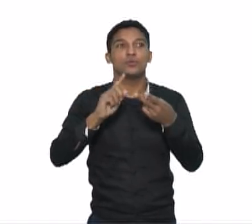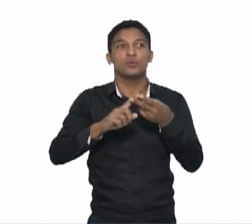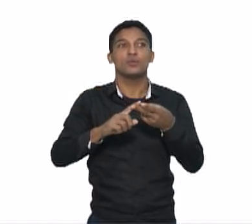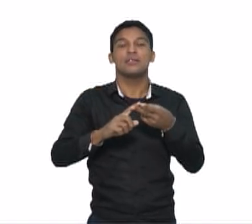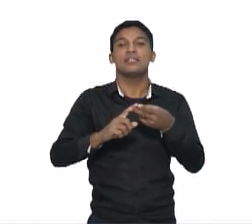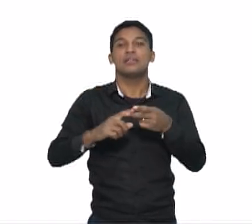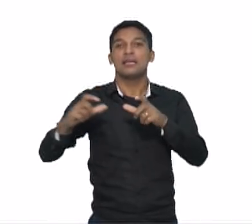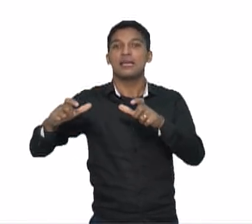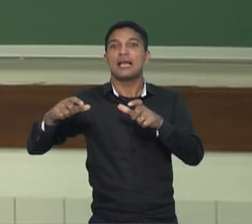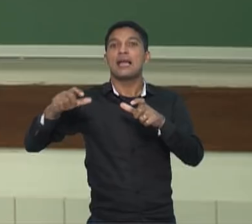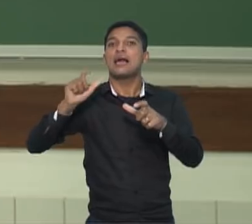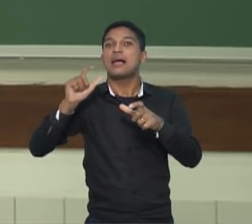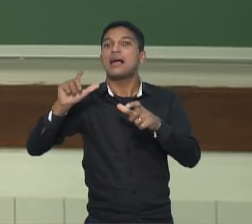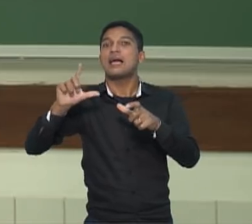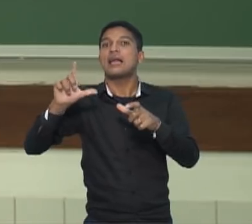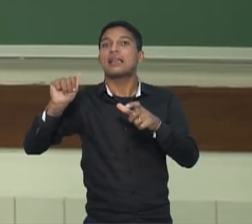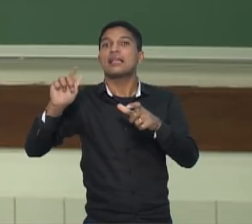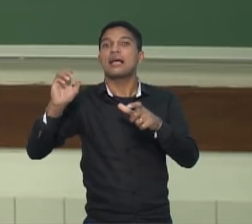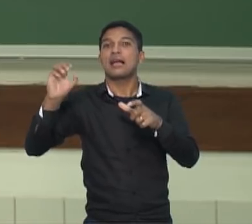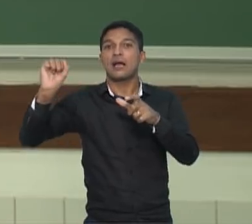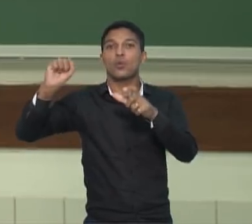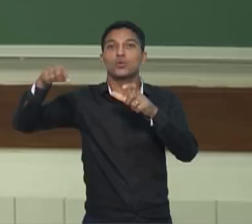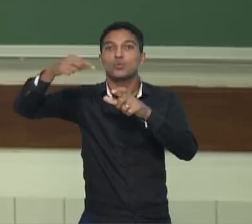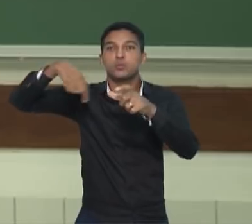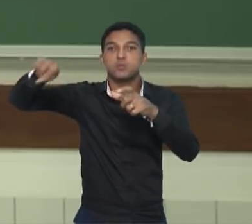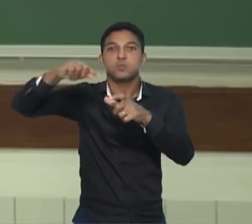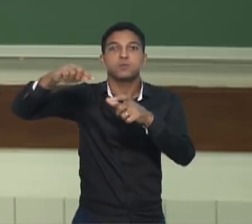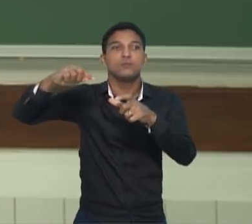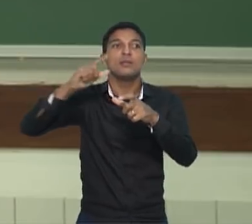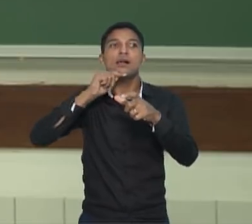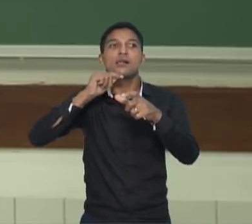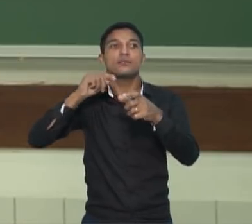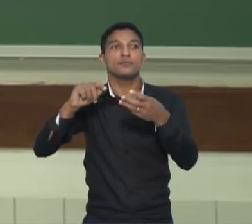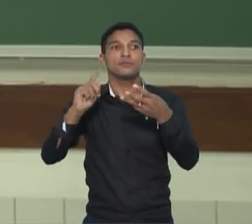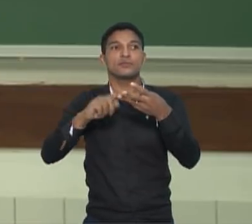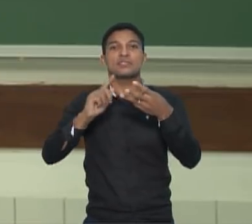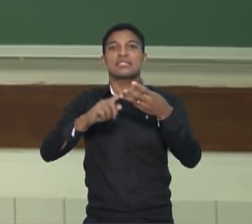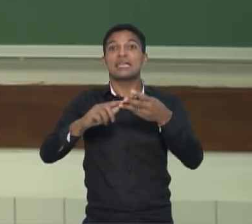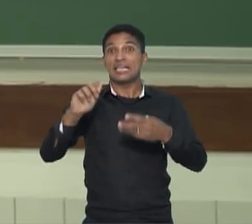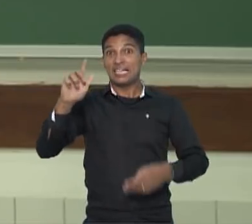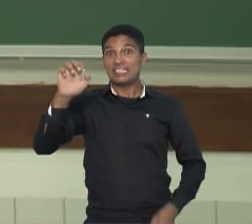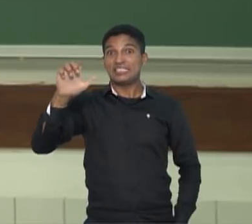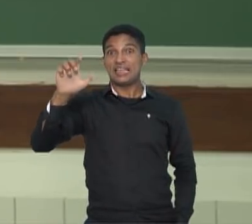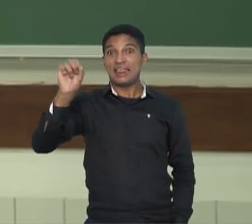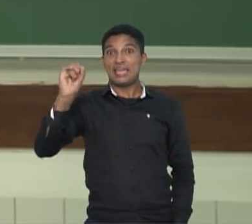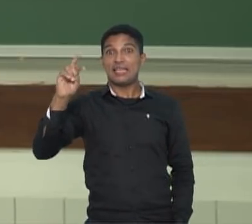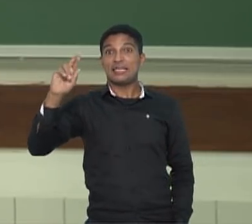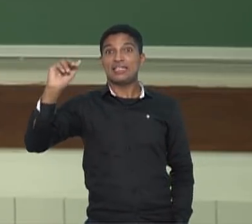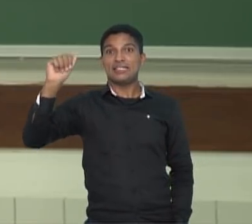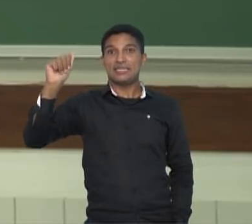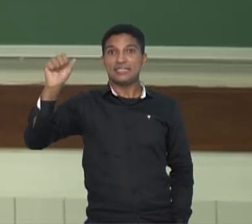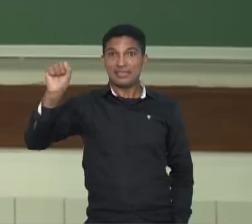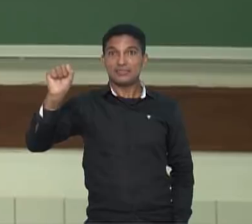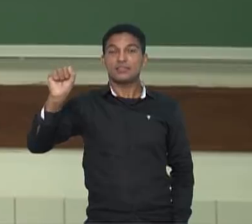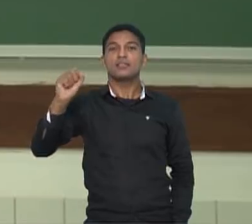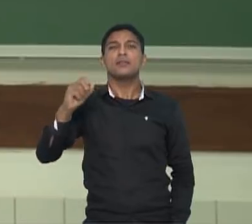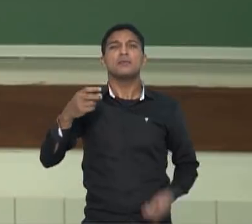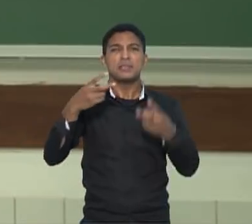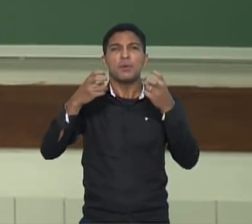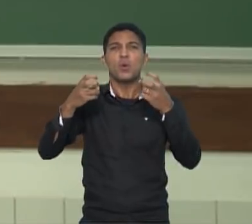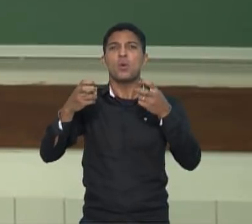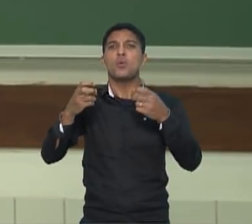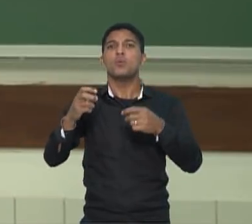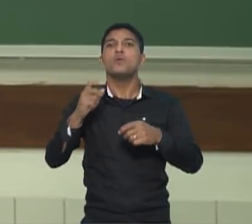subterrâneas. As águas subterrâneas são as águas que estão dentro da superfície terrestre.